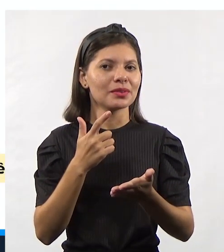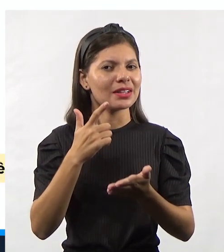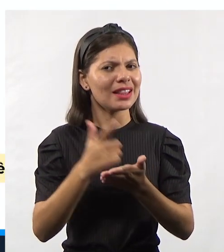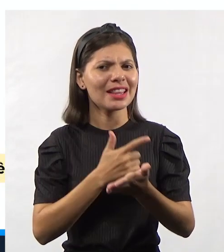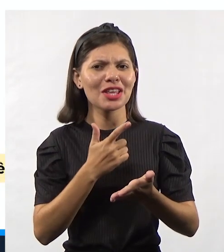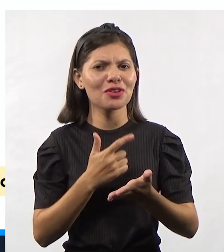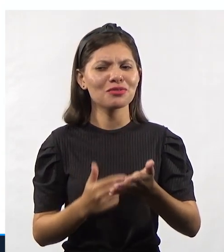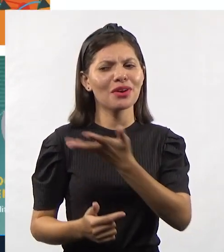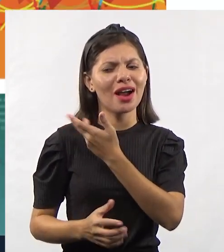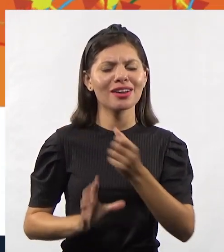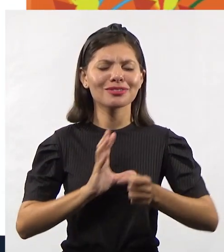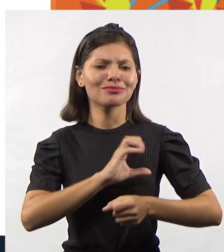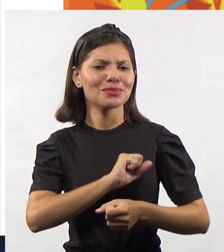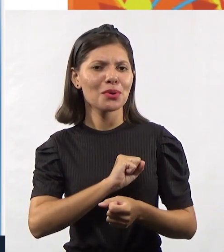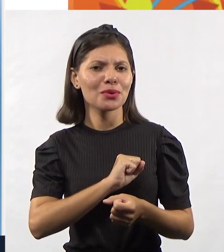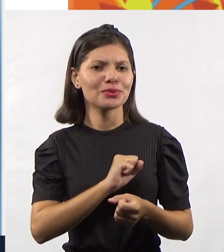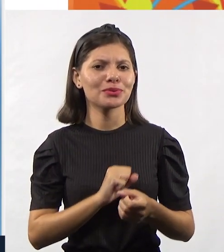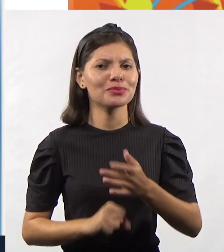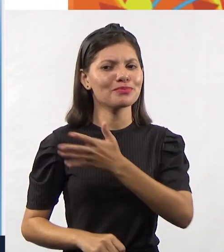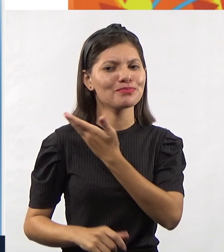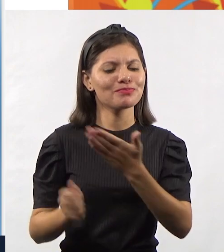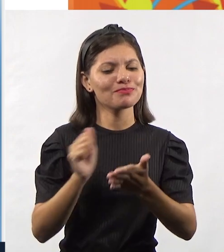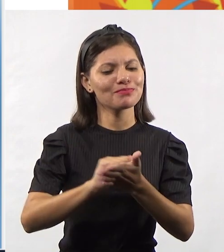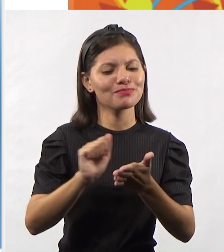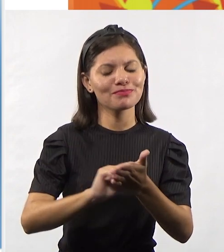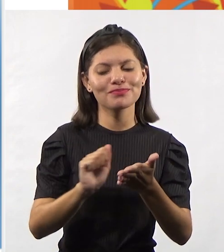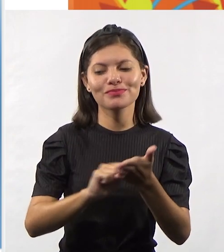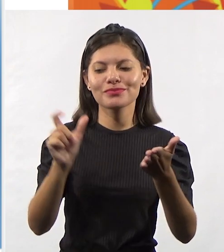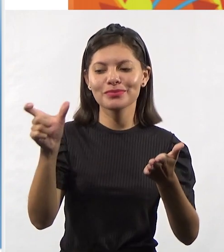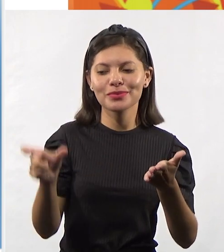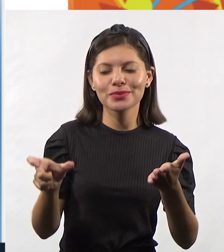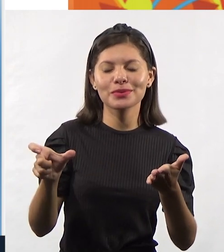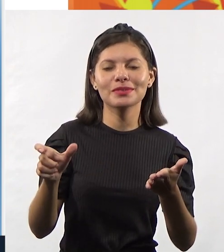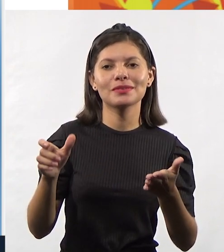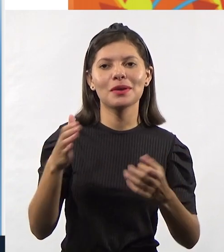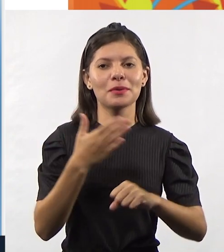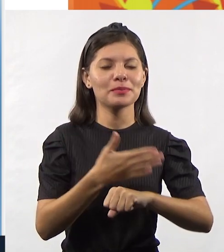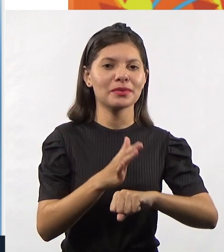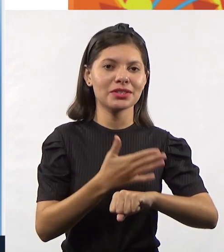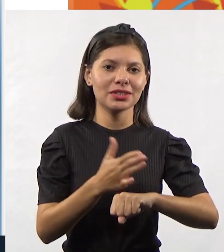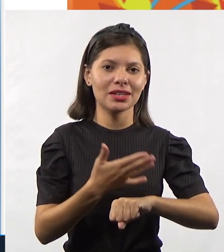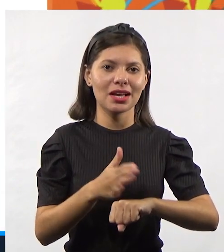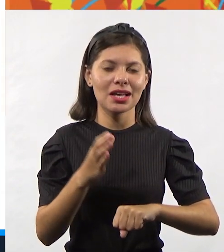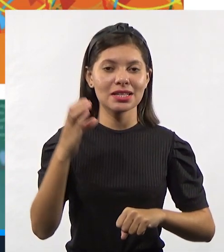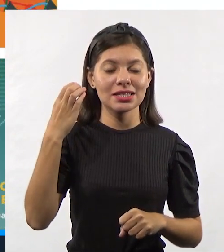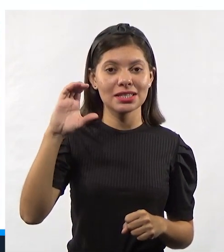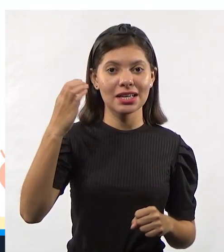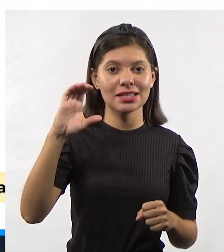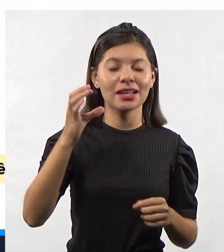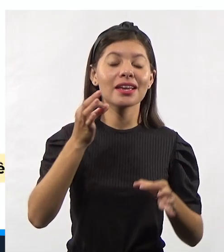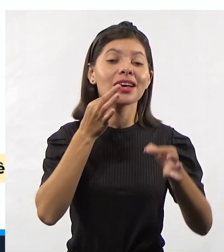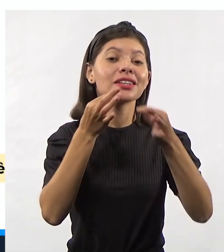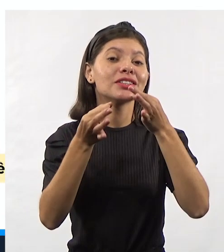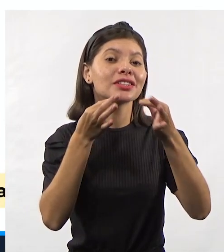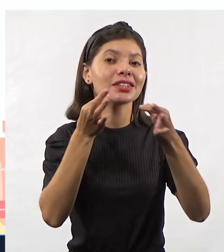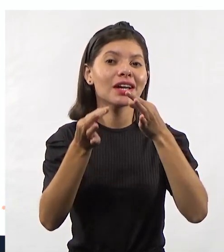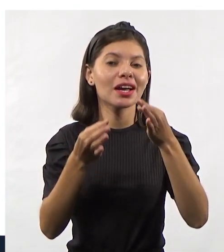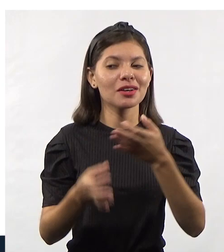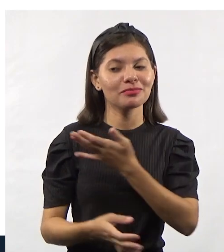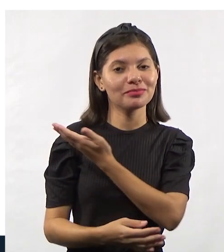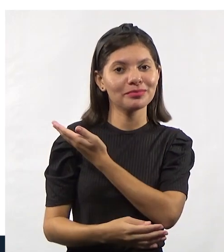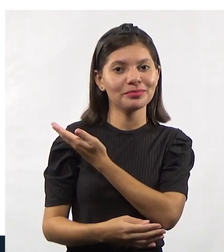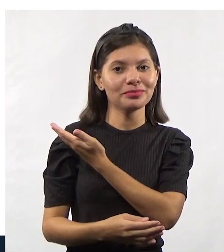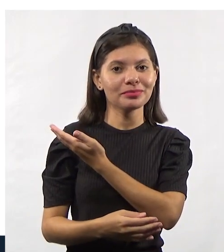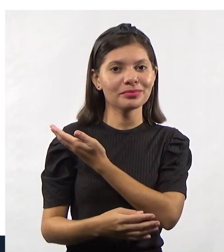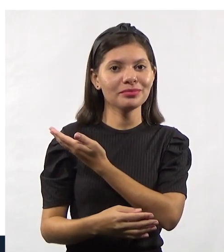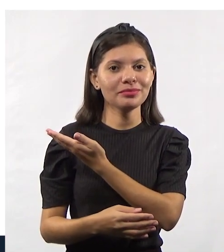demo a pedrinha Ai adoro Pedrinho em prática a ciência e a recomendação do João